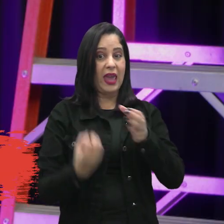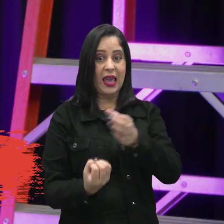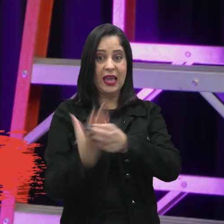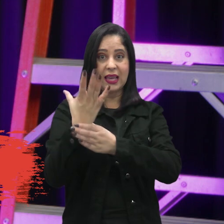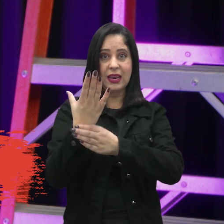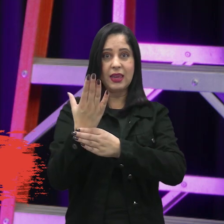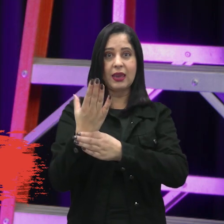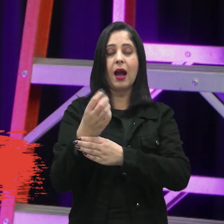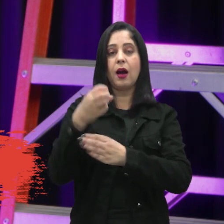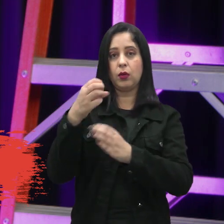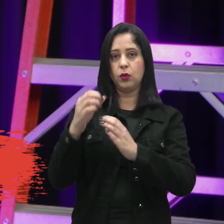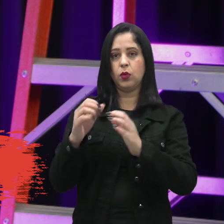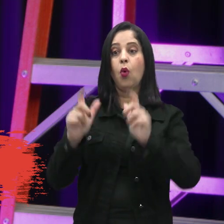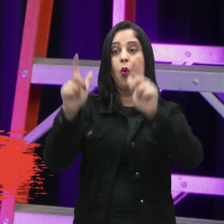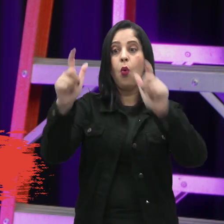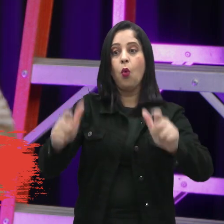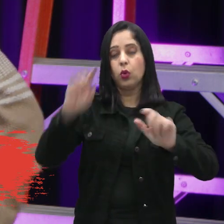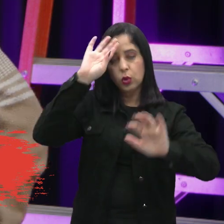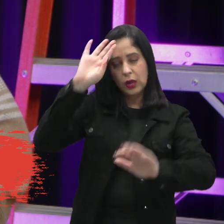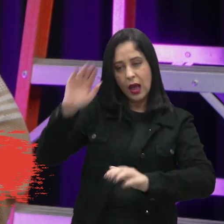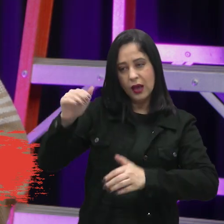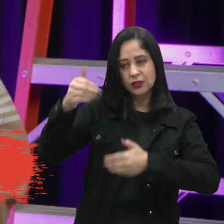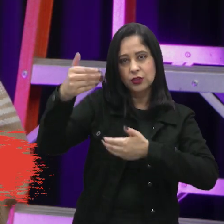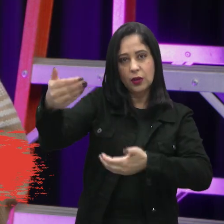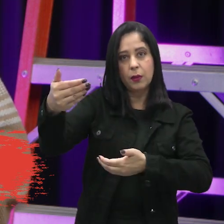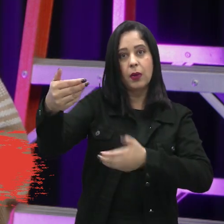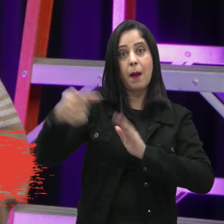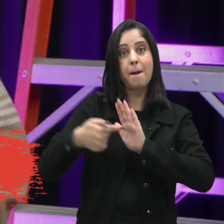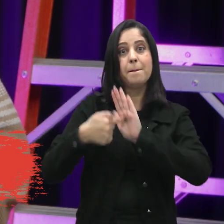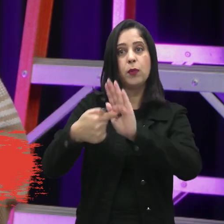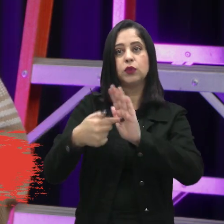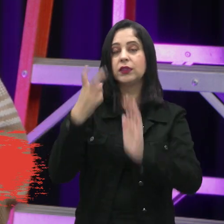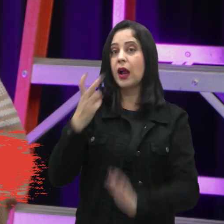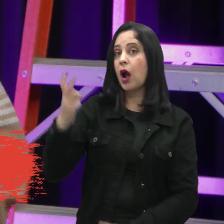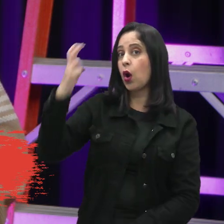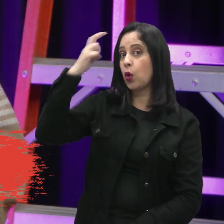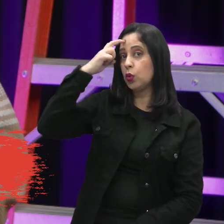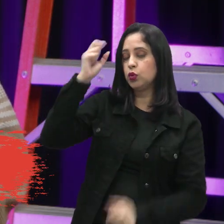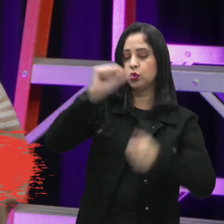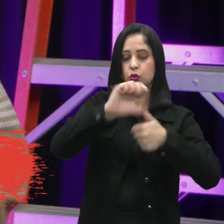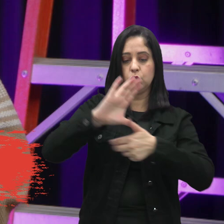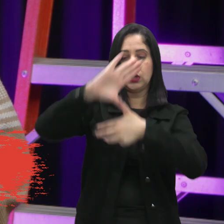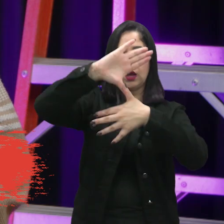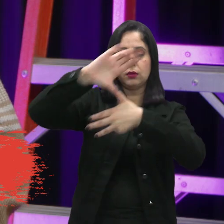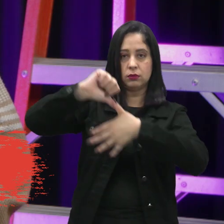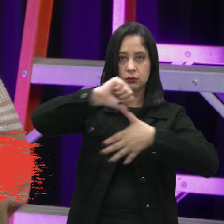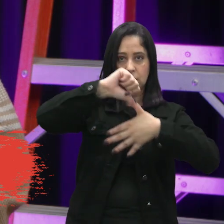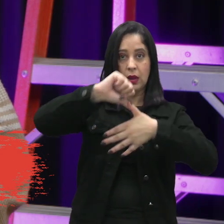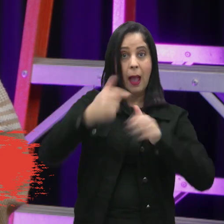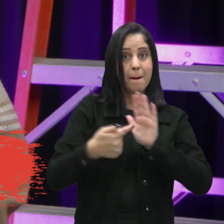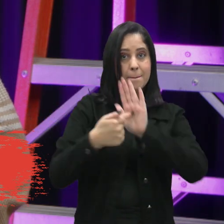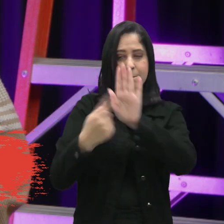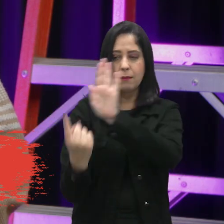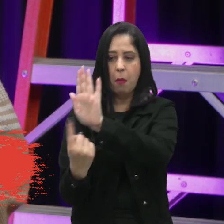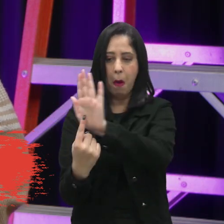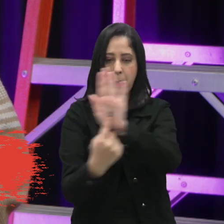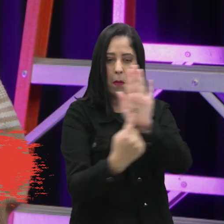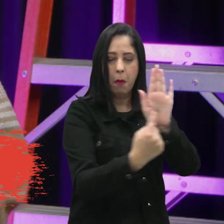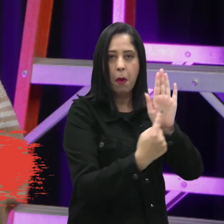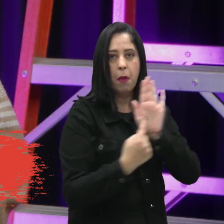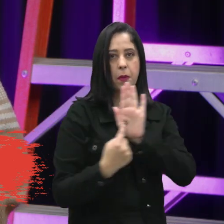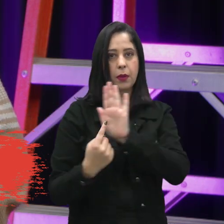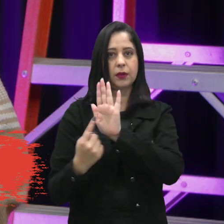do Memorial, que é um importante centro cultural, e promove o intercâmbio de culturas latino-americanas com exposições, eventos e